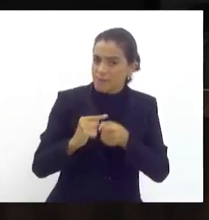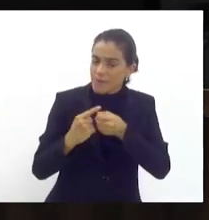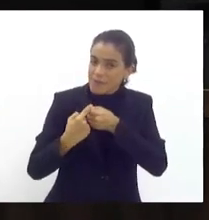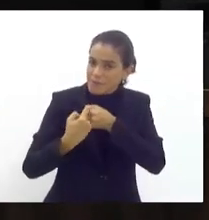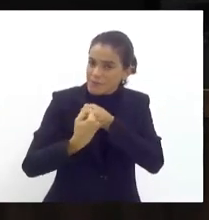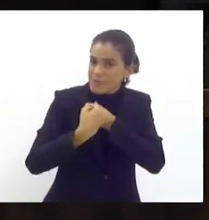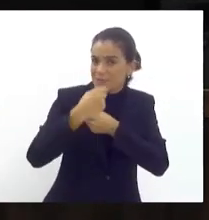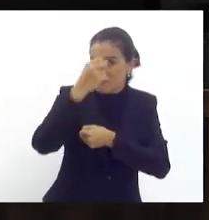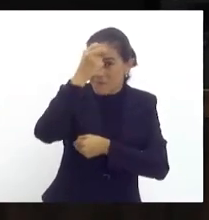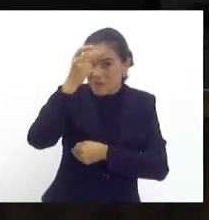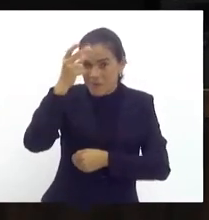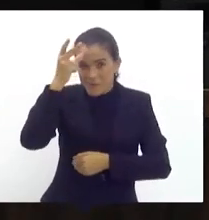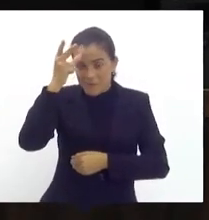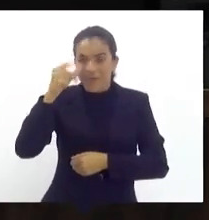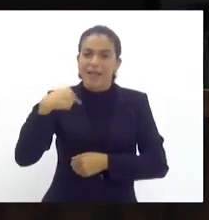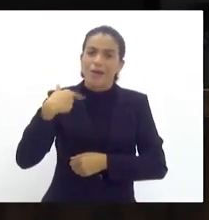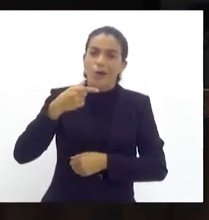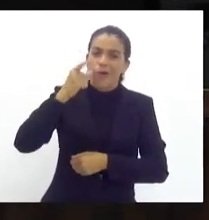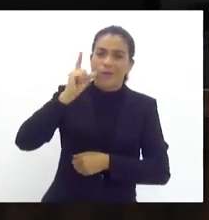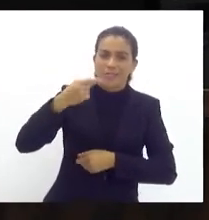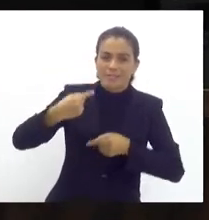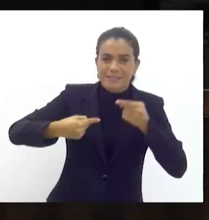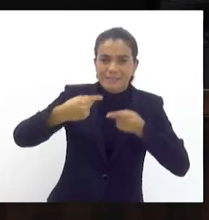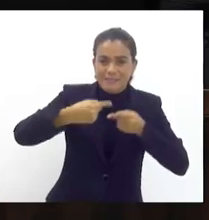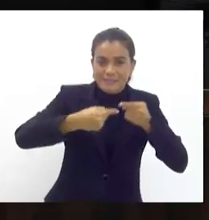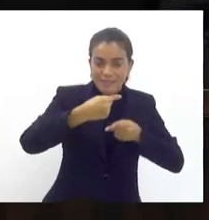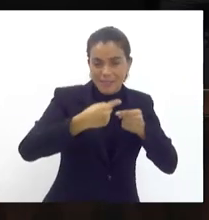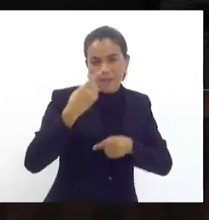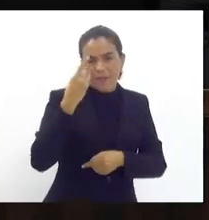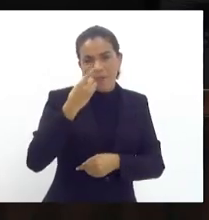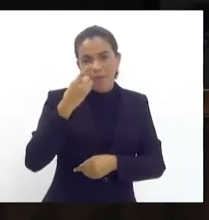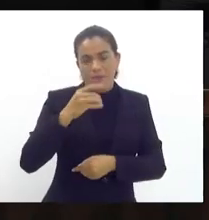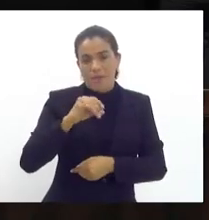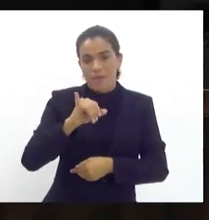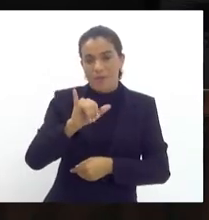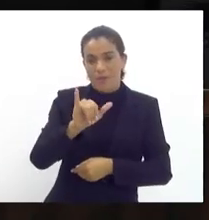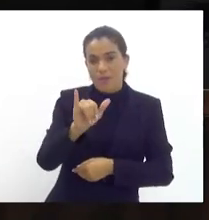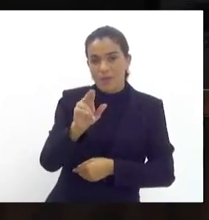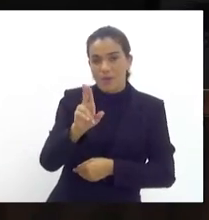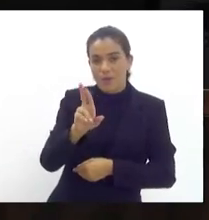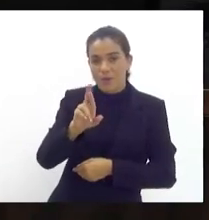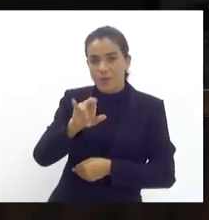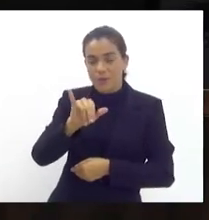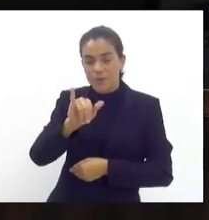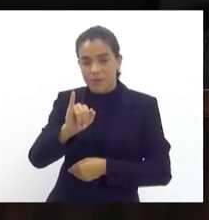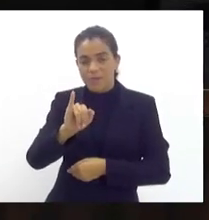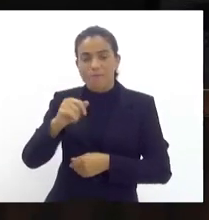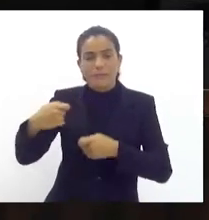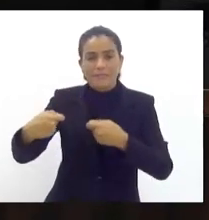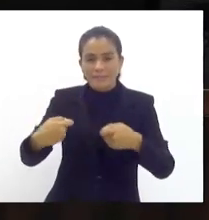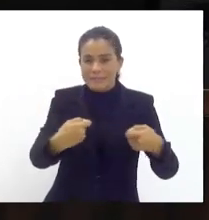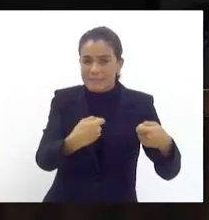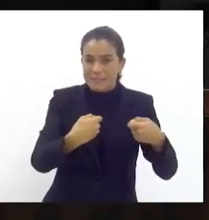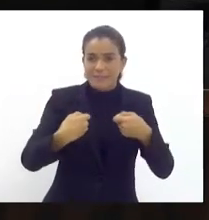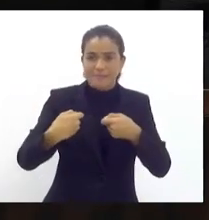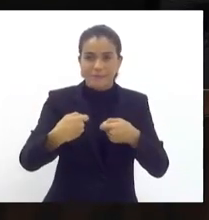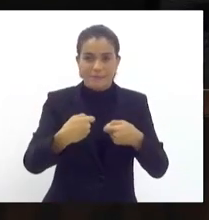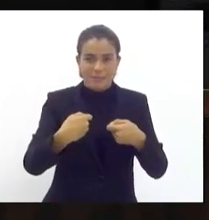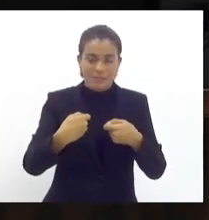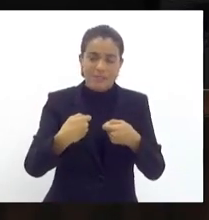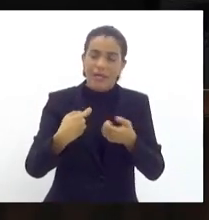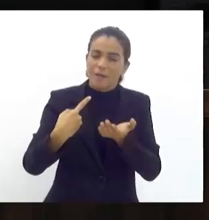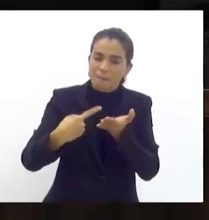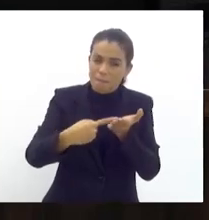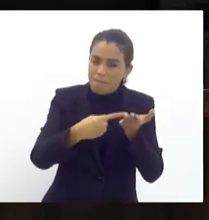muitos municípios conforme a gente discutiu ontem Deputado Yuri que precisavam ser essa barcados também